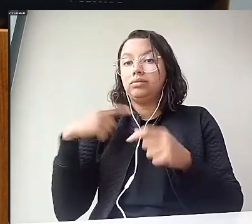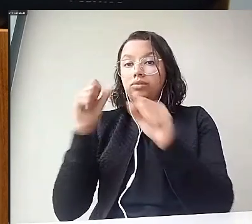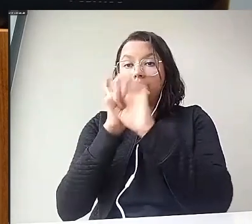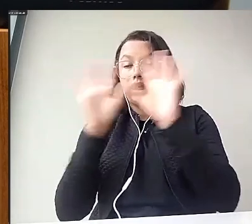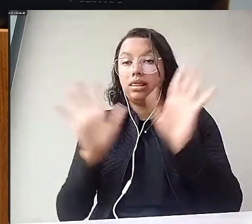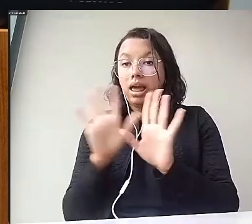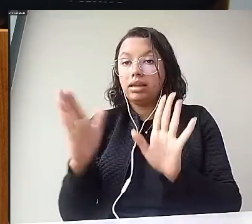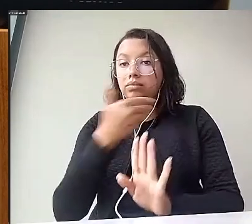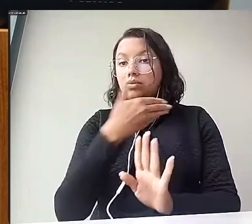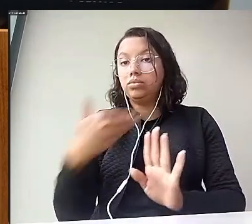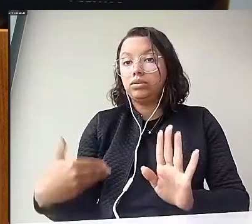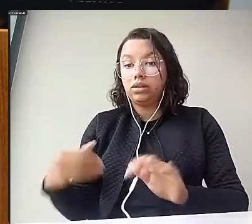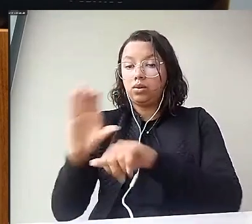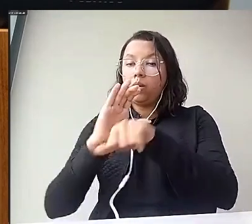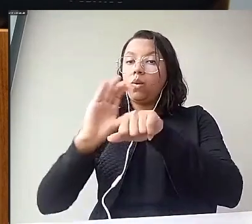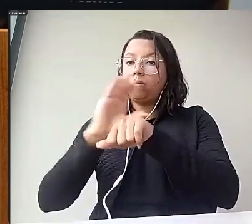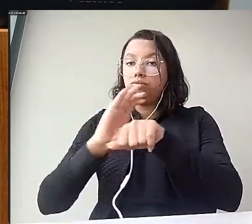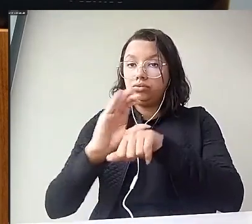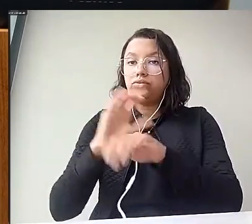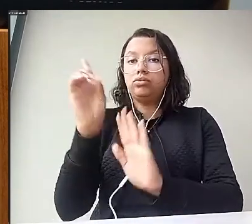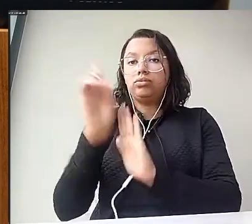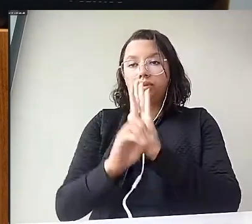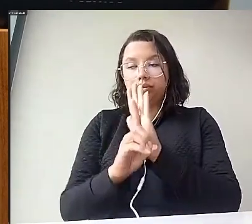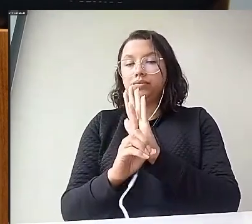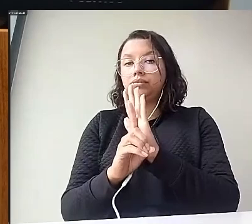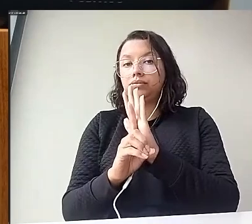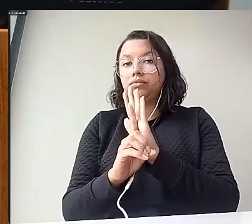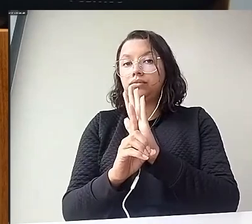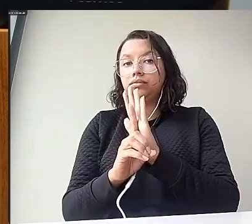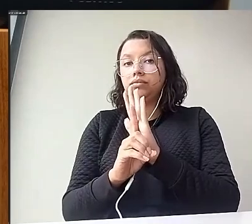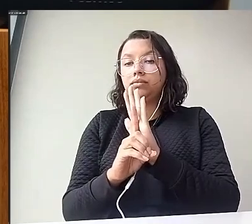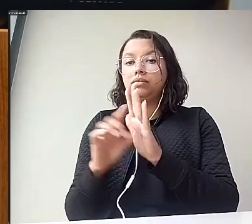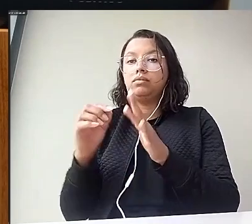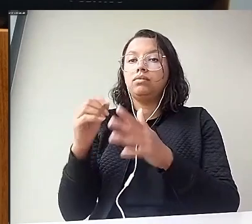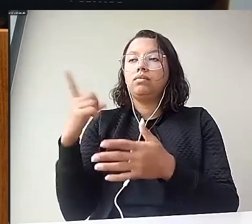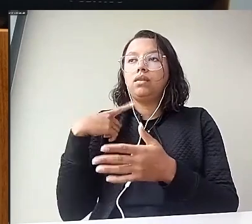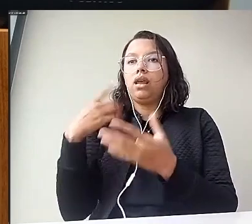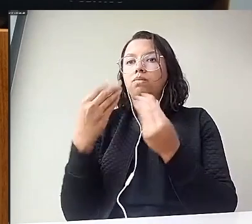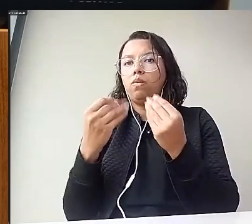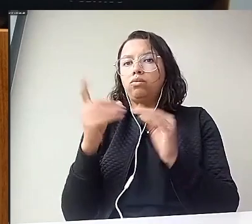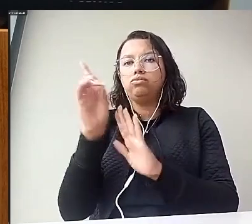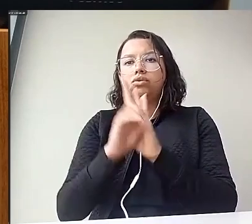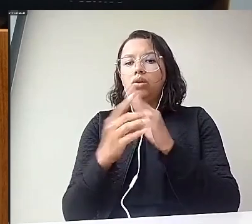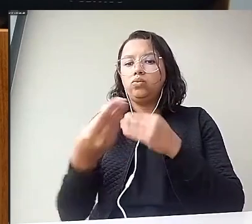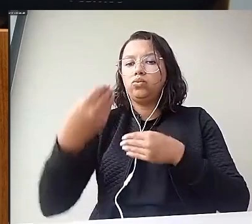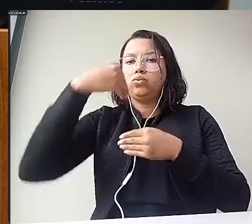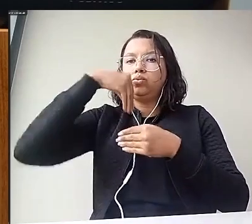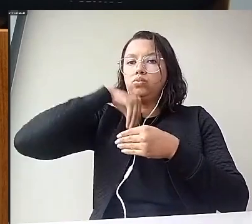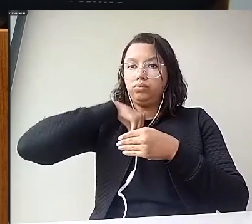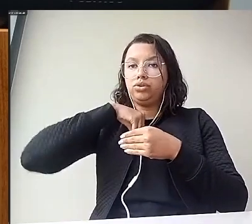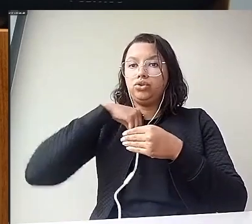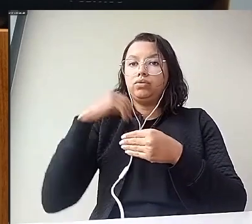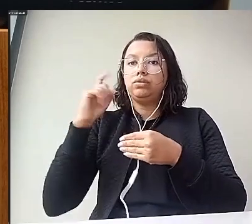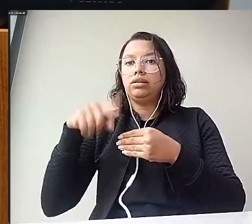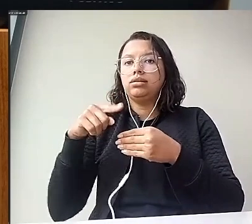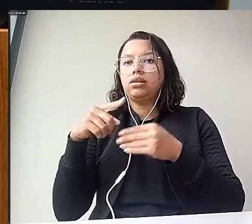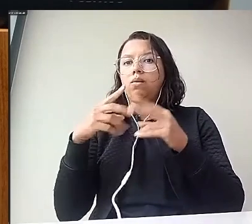Estado constitucional de direito. Há muitos direitos subjetivos que são